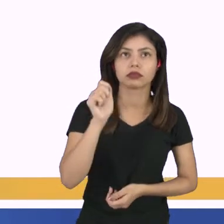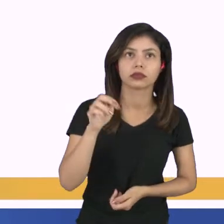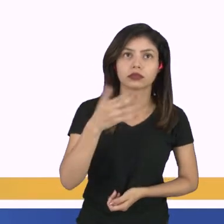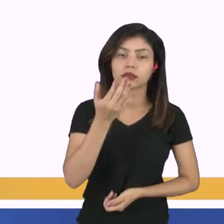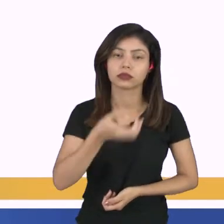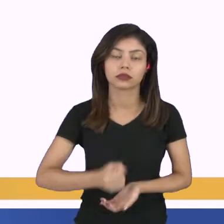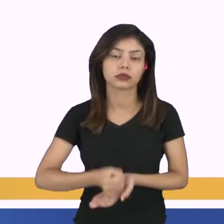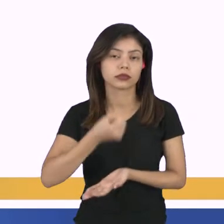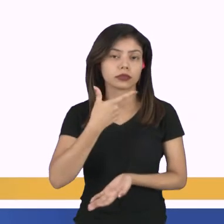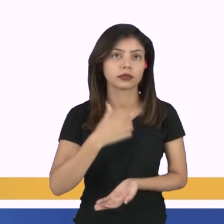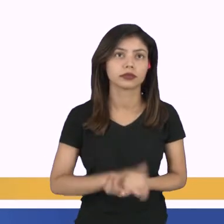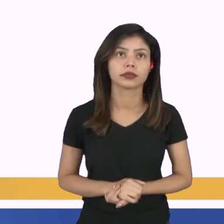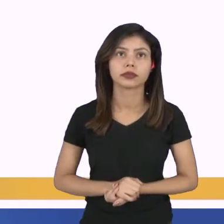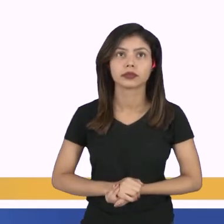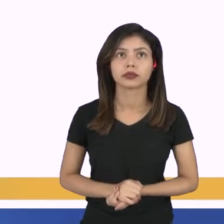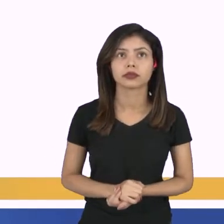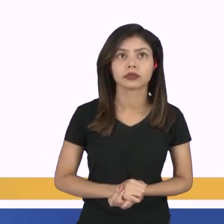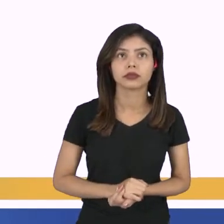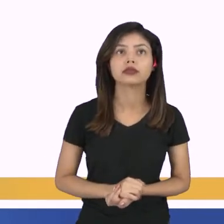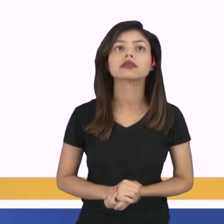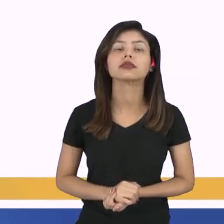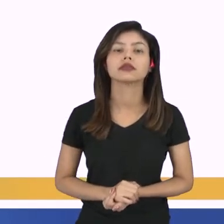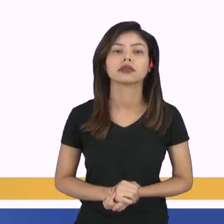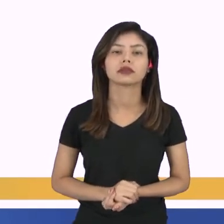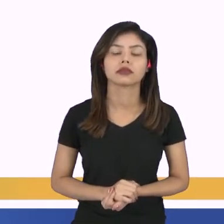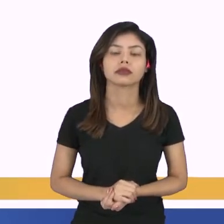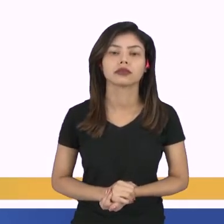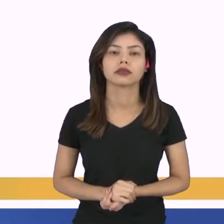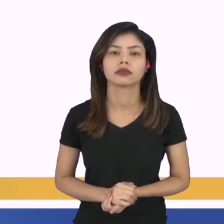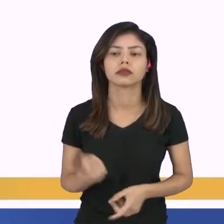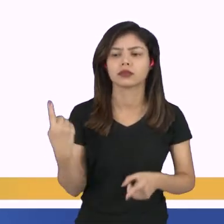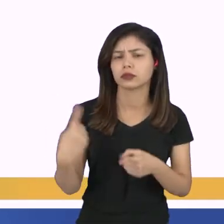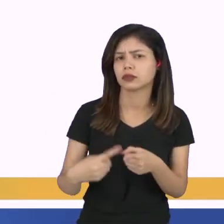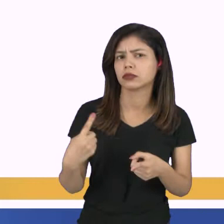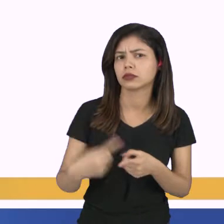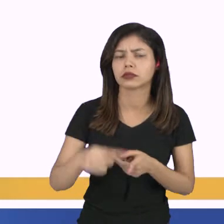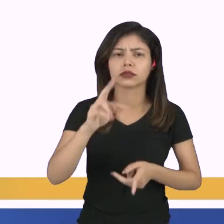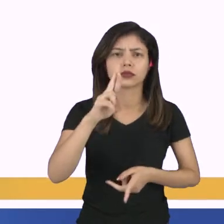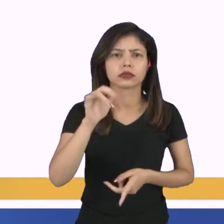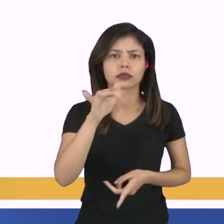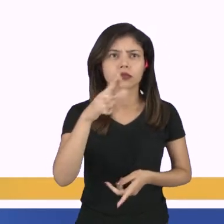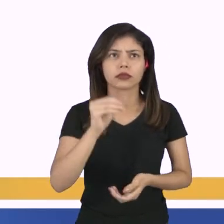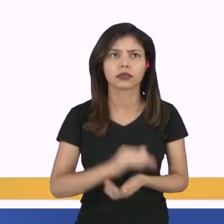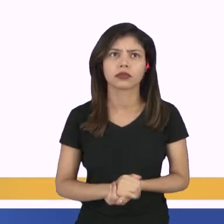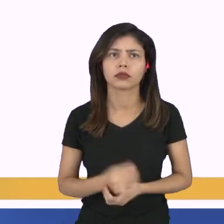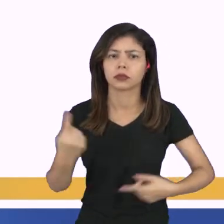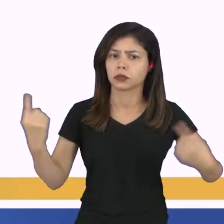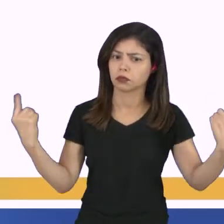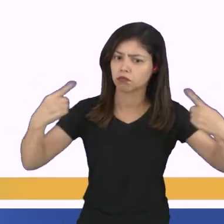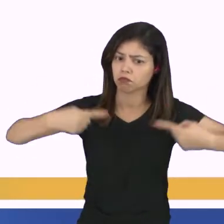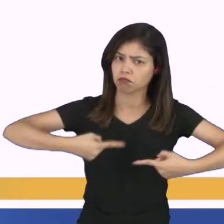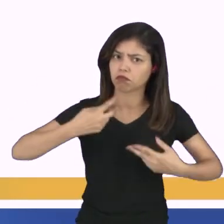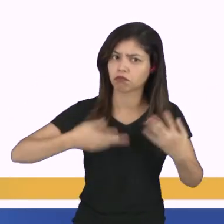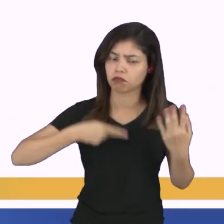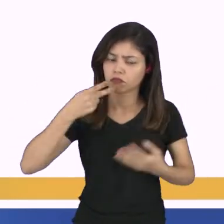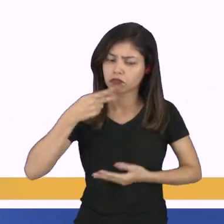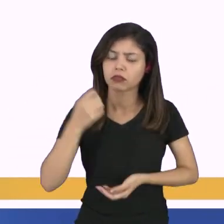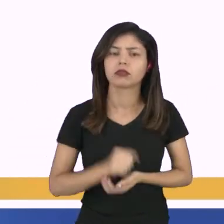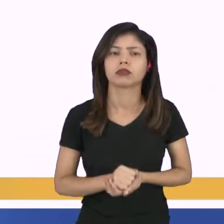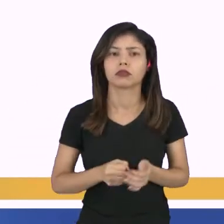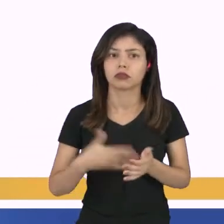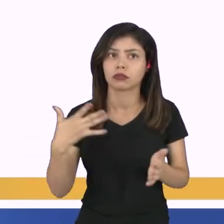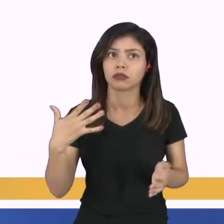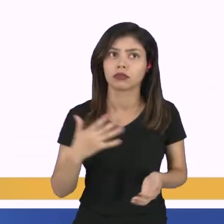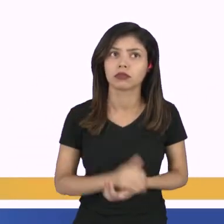antibiótico, certo? E aí, por que que os transgênicos são tão debatidos, são tão falados, são